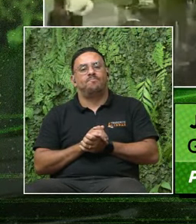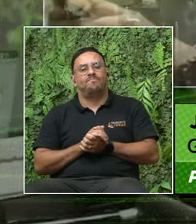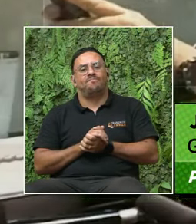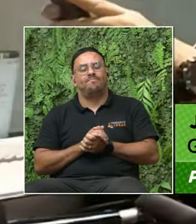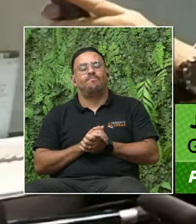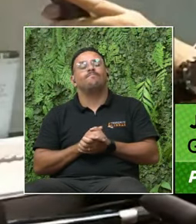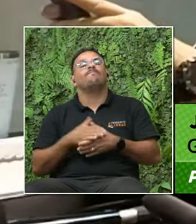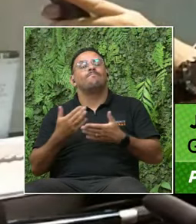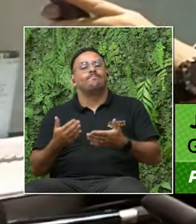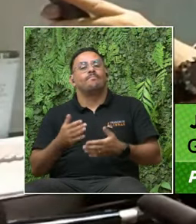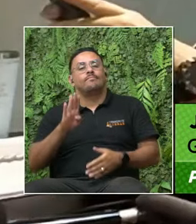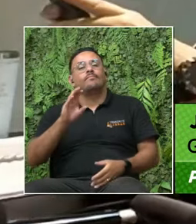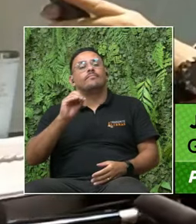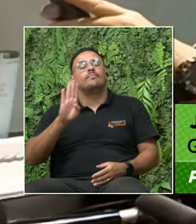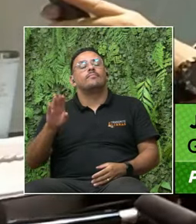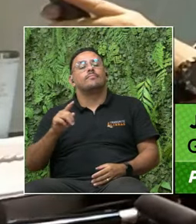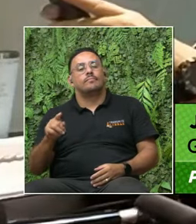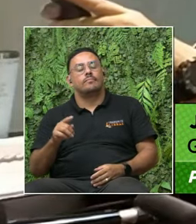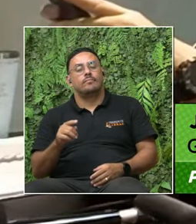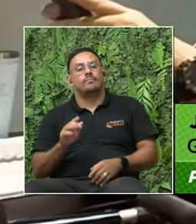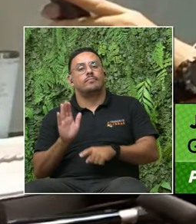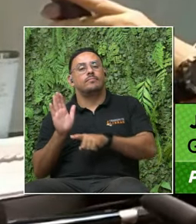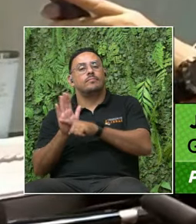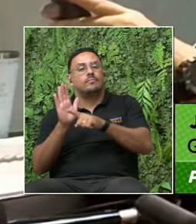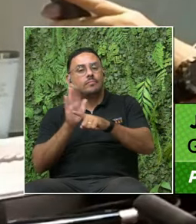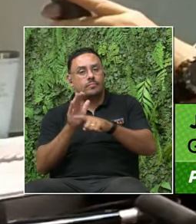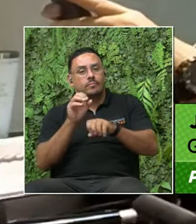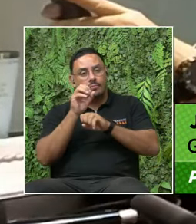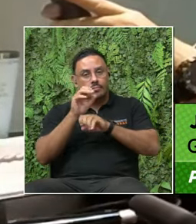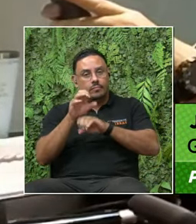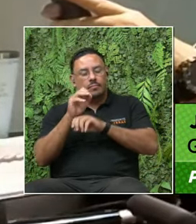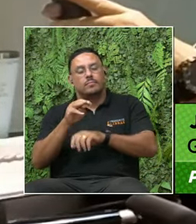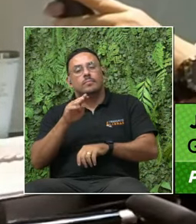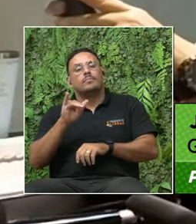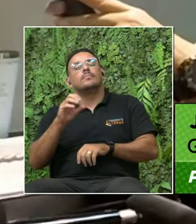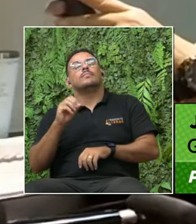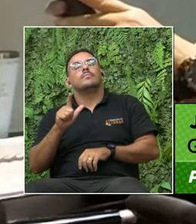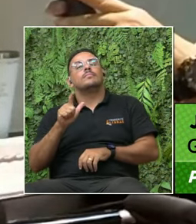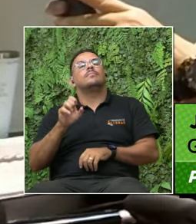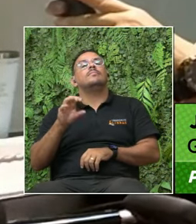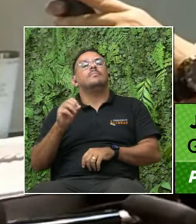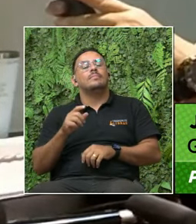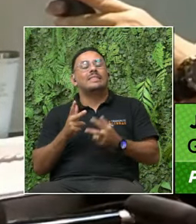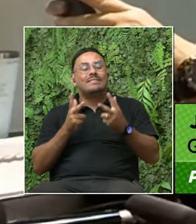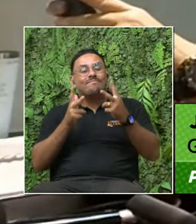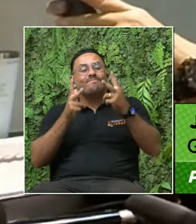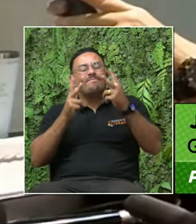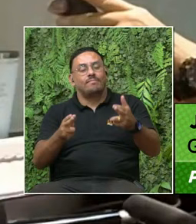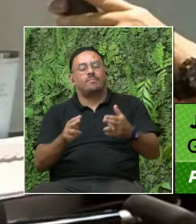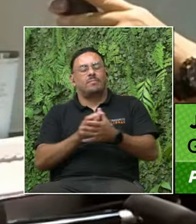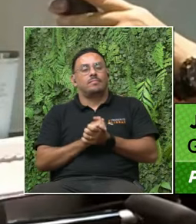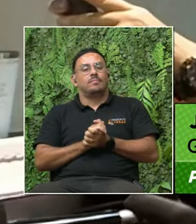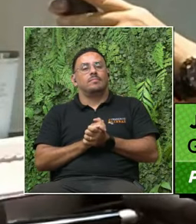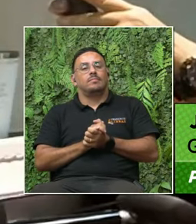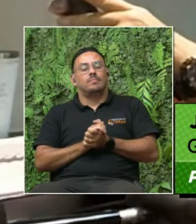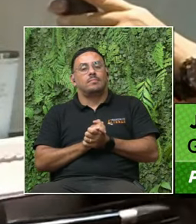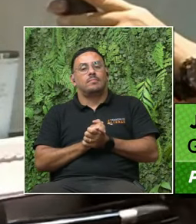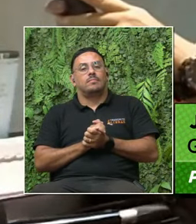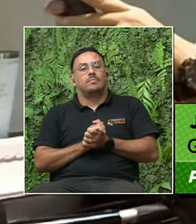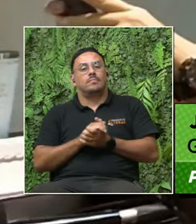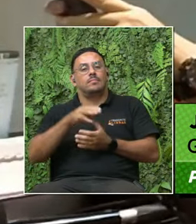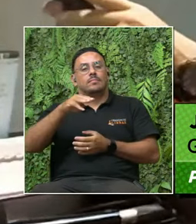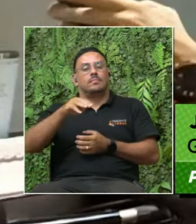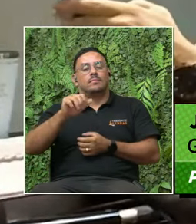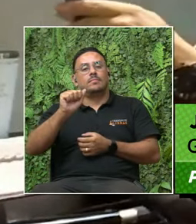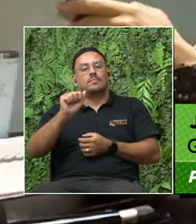gente Bob o auxiliar técnico do milita o Leandro Ele é igualzinho Maurício